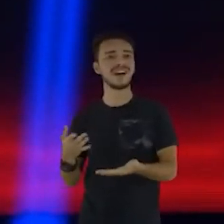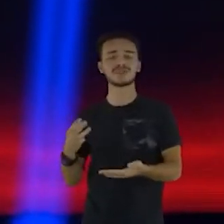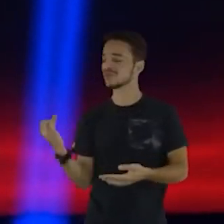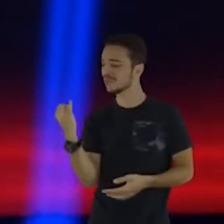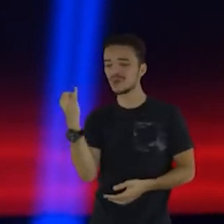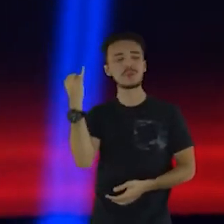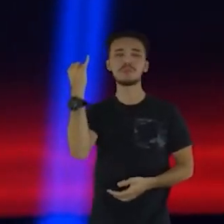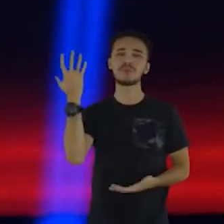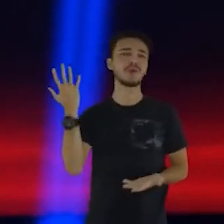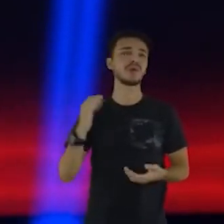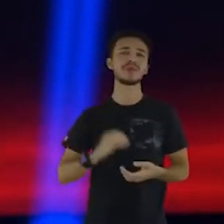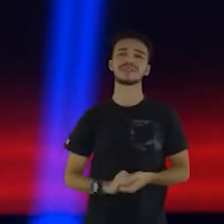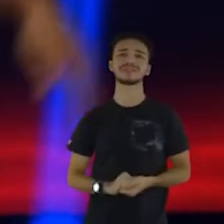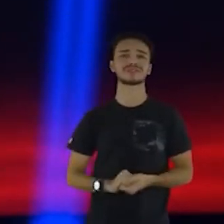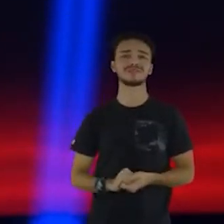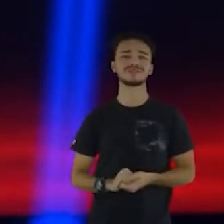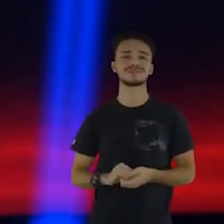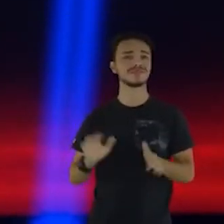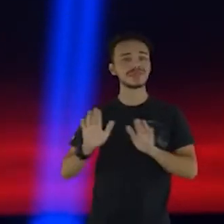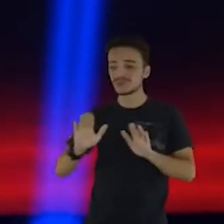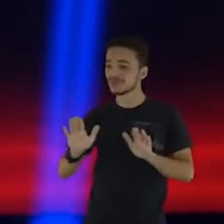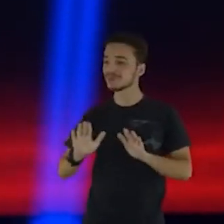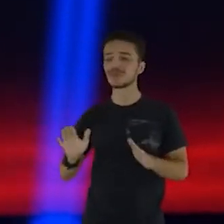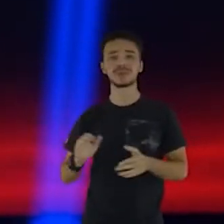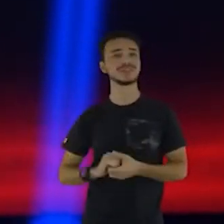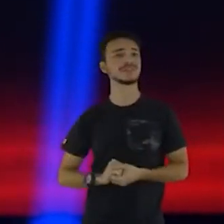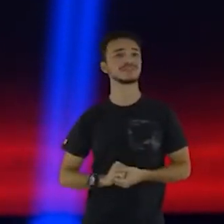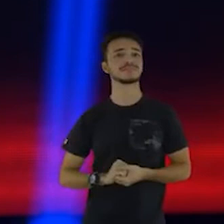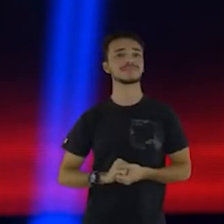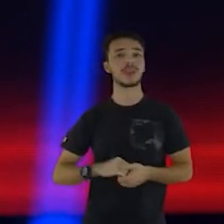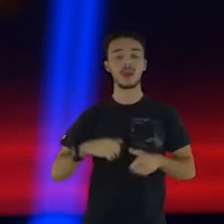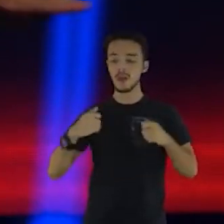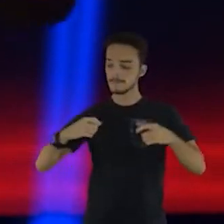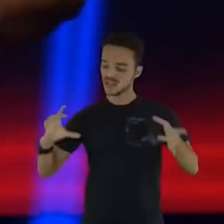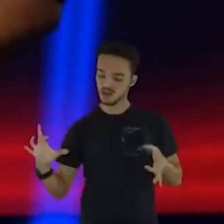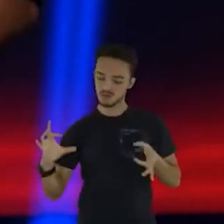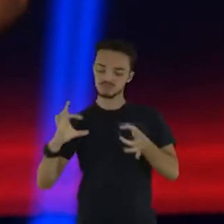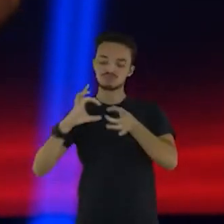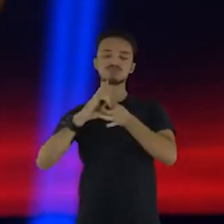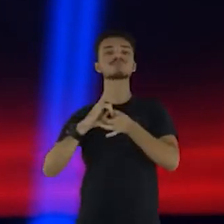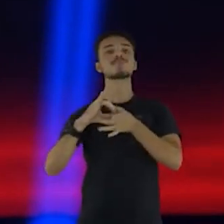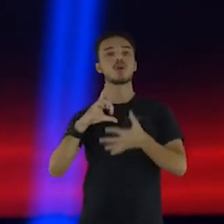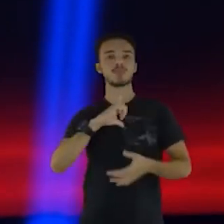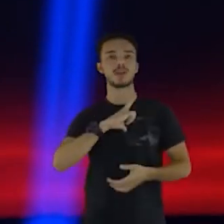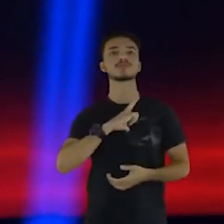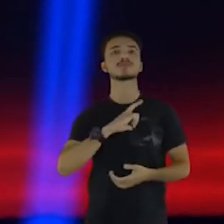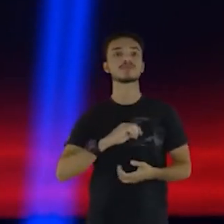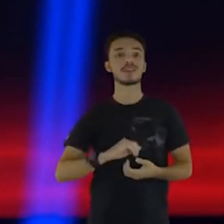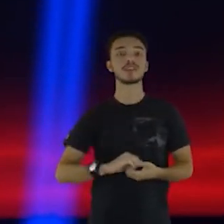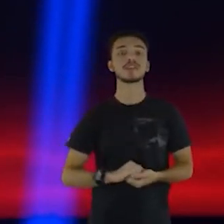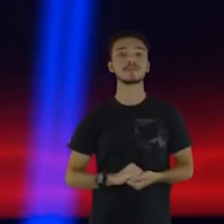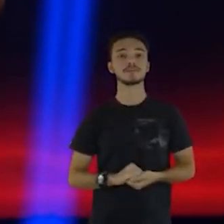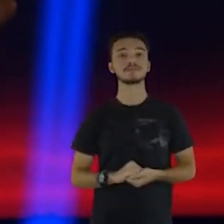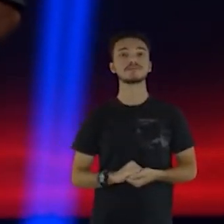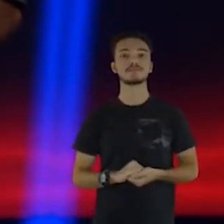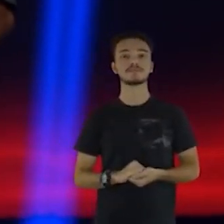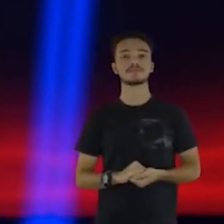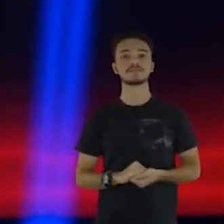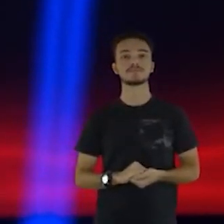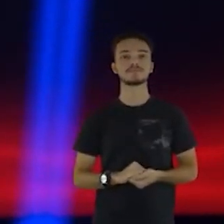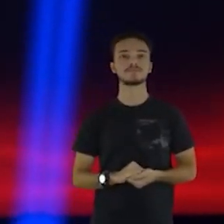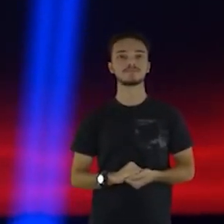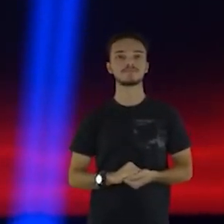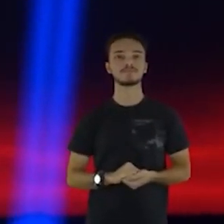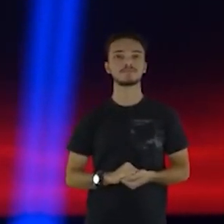Marido, esposa, não importa quem tem razão. Importa o casamento estar tudo bem. Irmãos, quantas